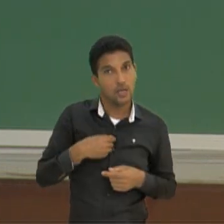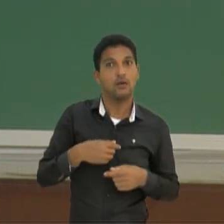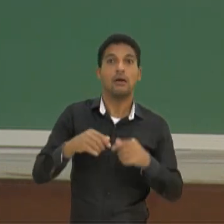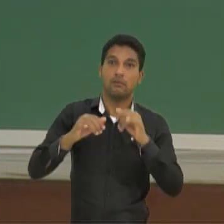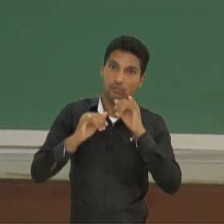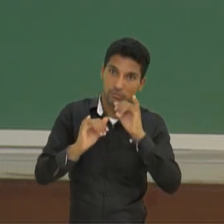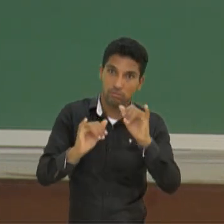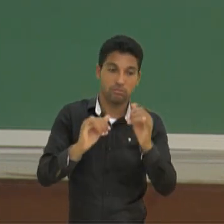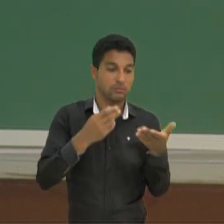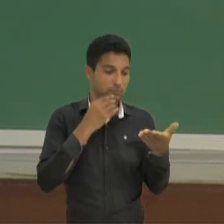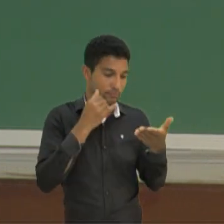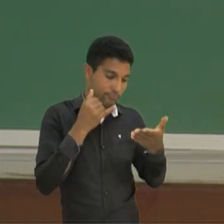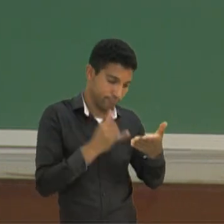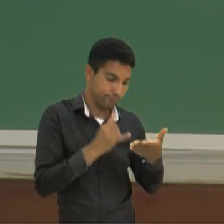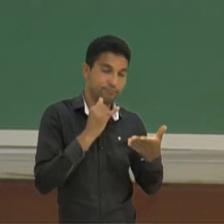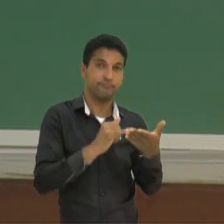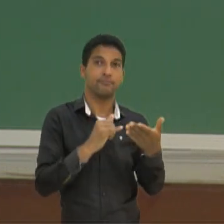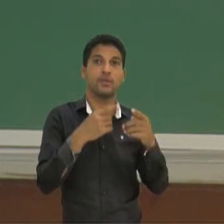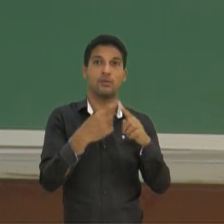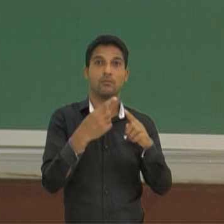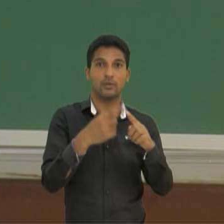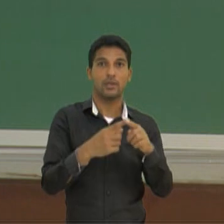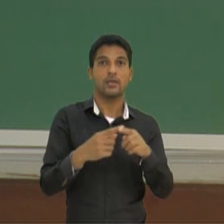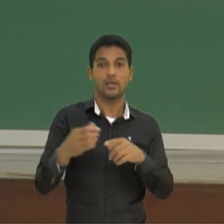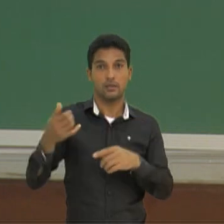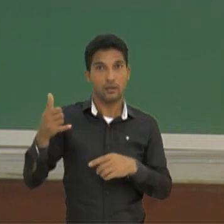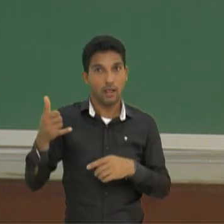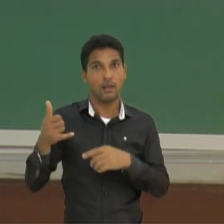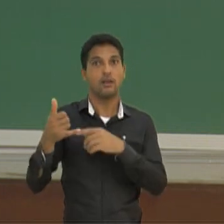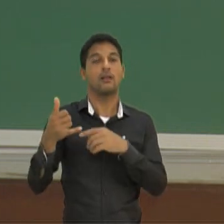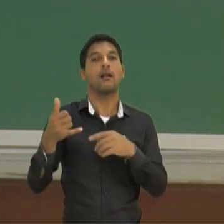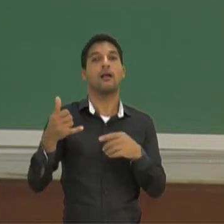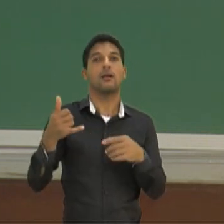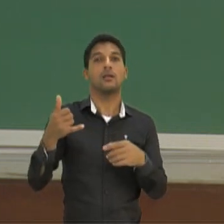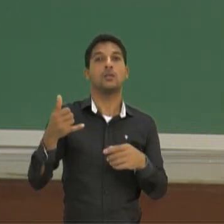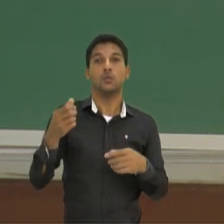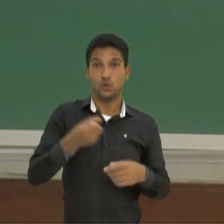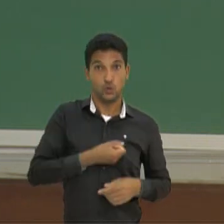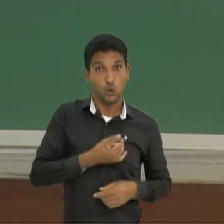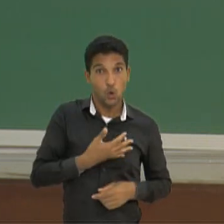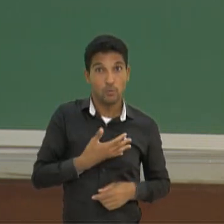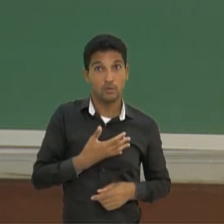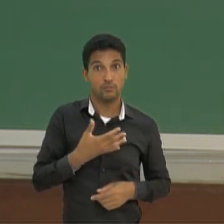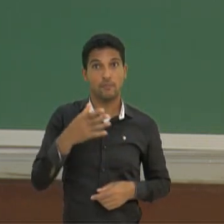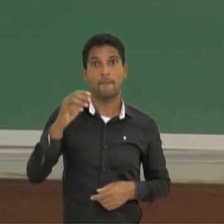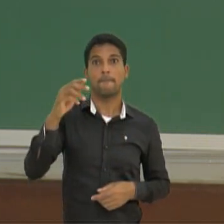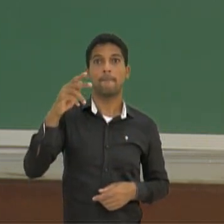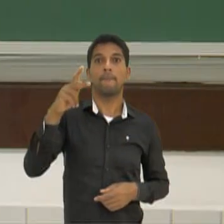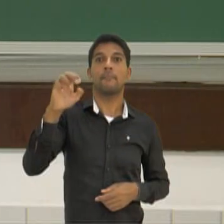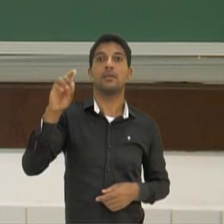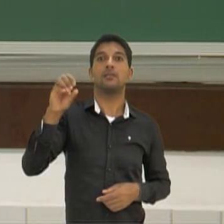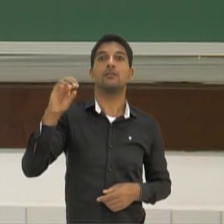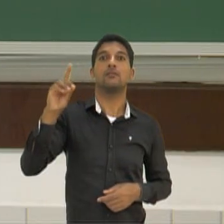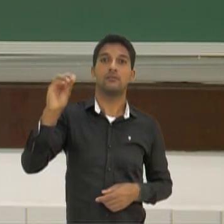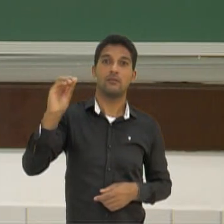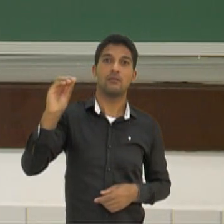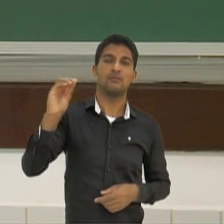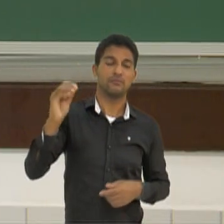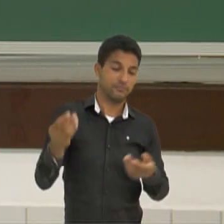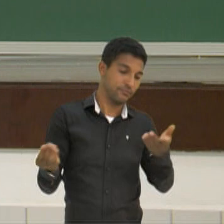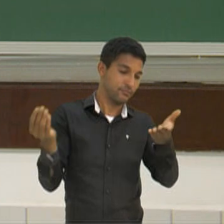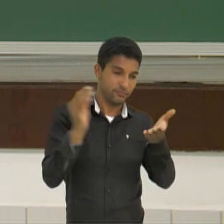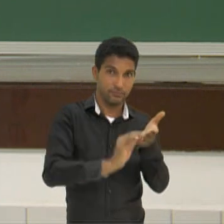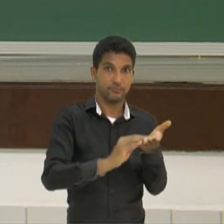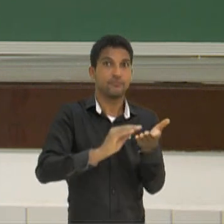processo de entrega do pedido número tal, e aí informar realizado no dia tal. Né? Então a gente viu ali, quando estudamos educação financeira, que as pessoas